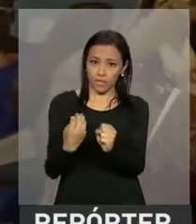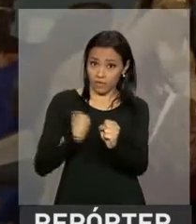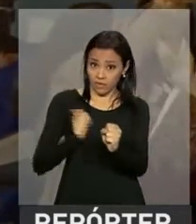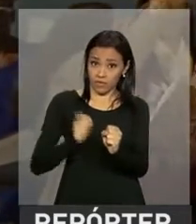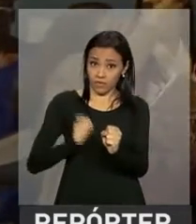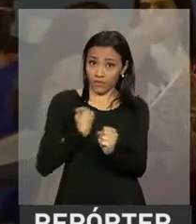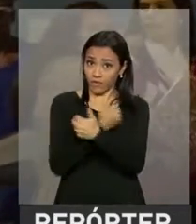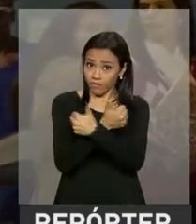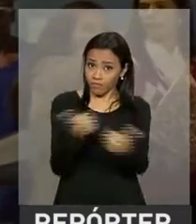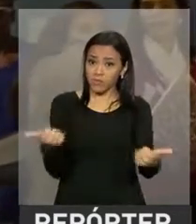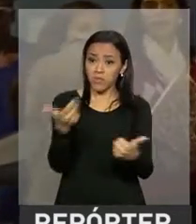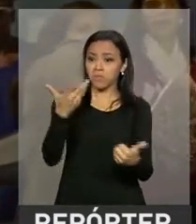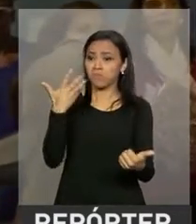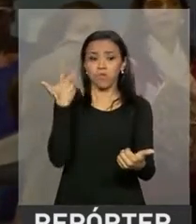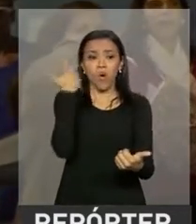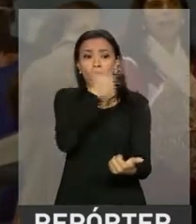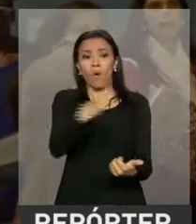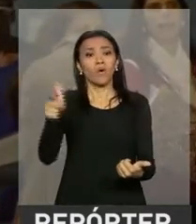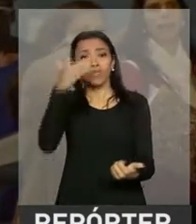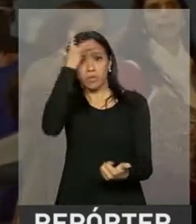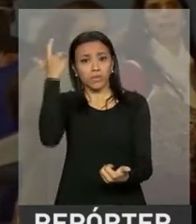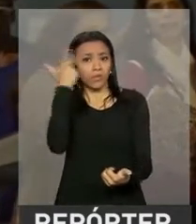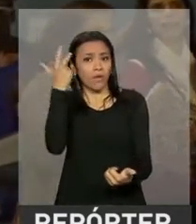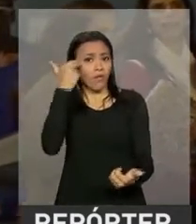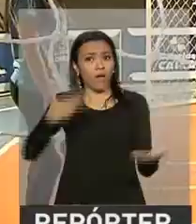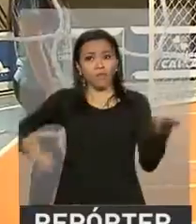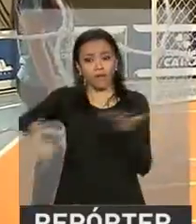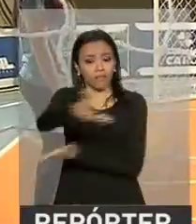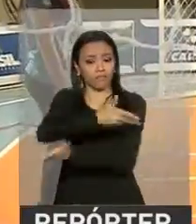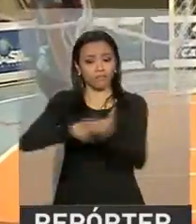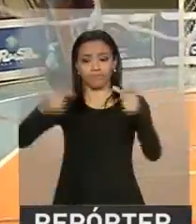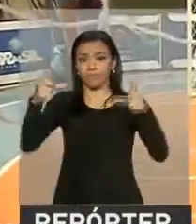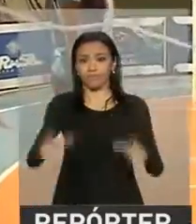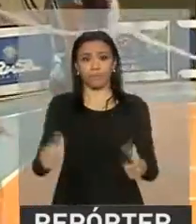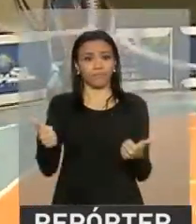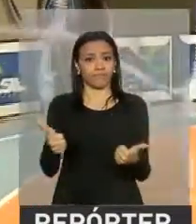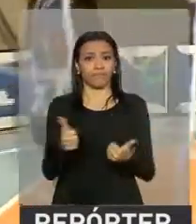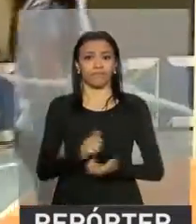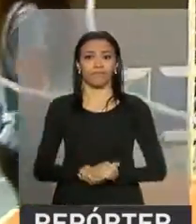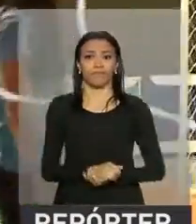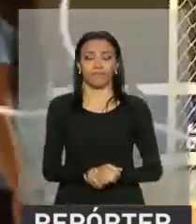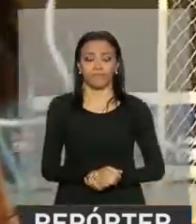conviver com as outras pessoas num ambiente sadio.